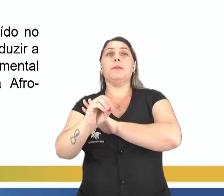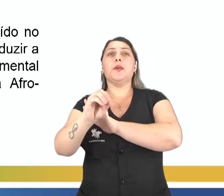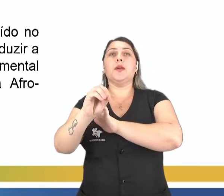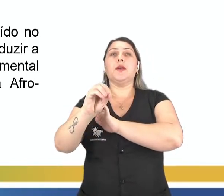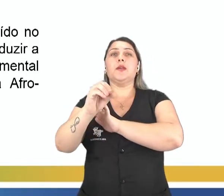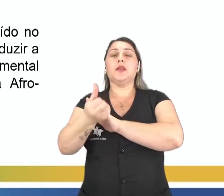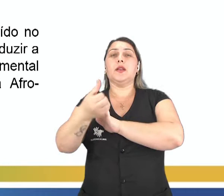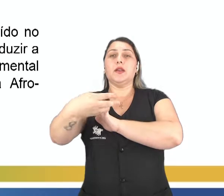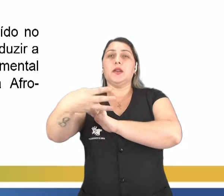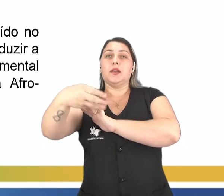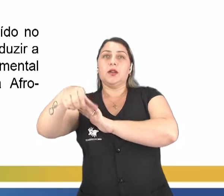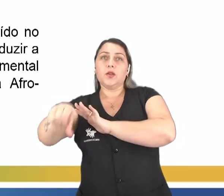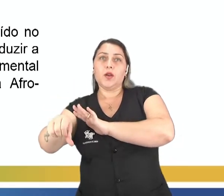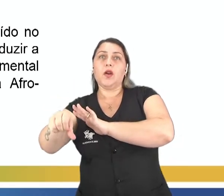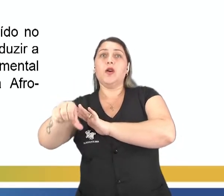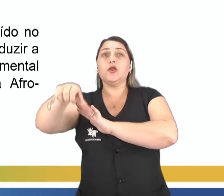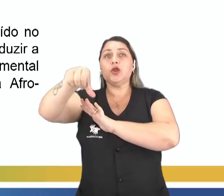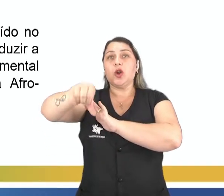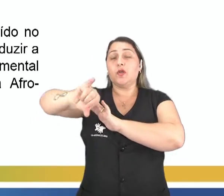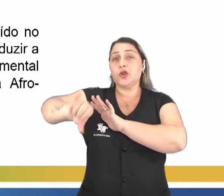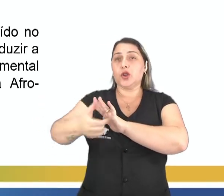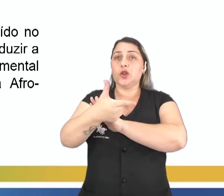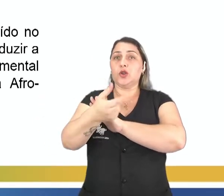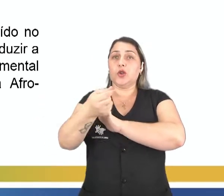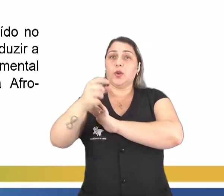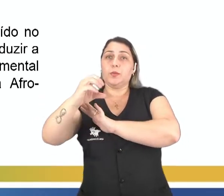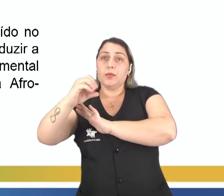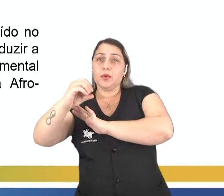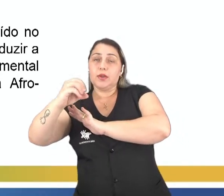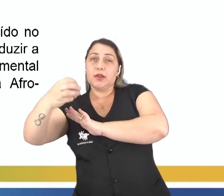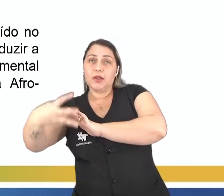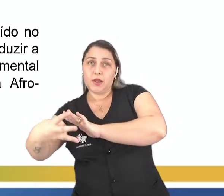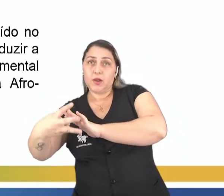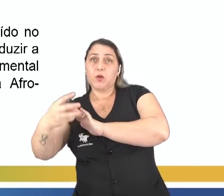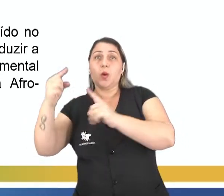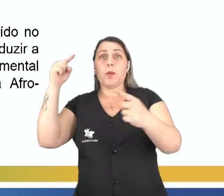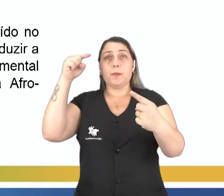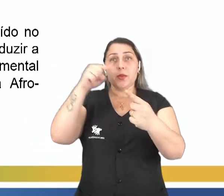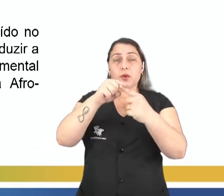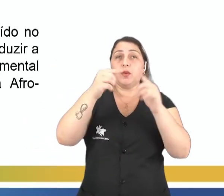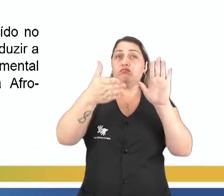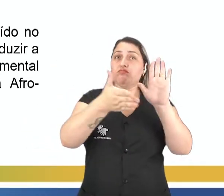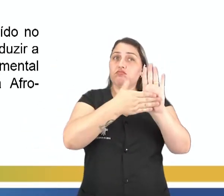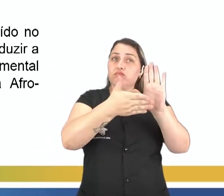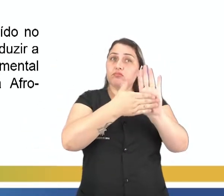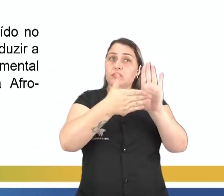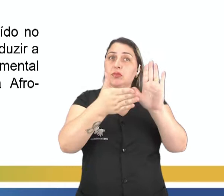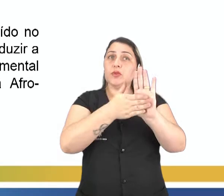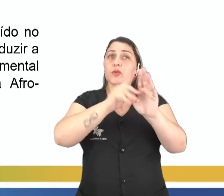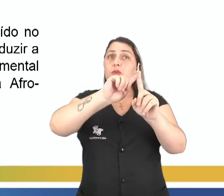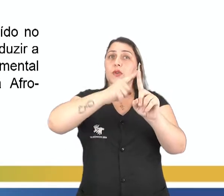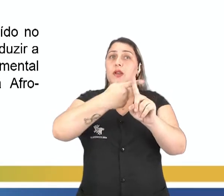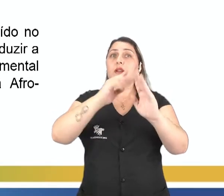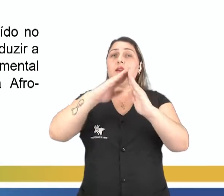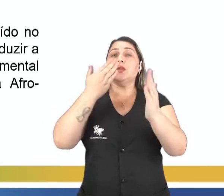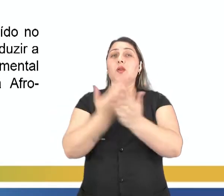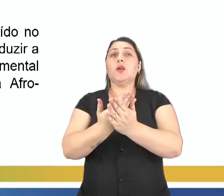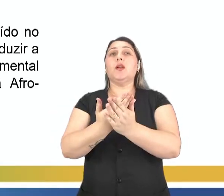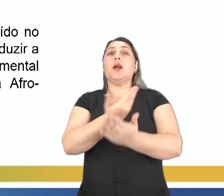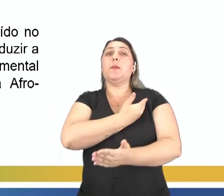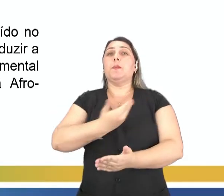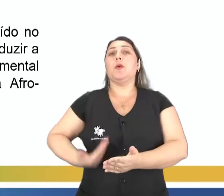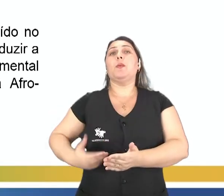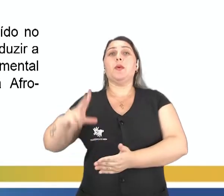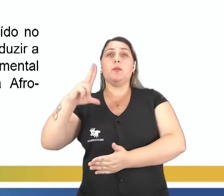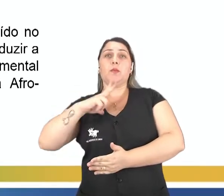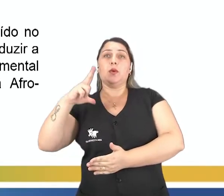9 de janeiro de 2003. O seu objetivo foi introduzir a pauta no calendário das escolas públicas e privadas de